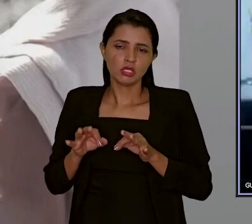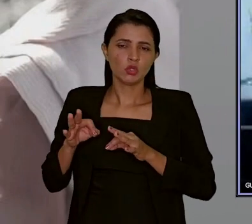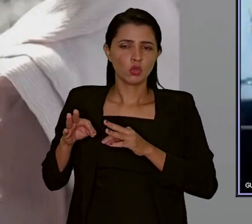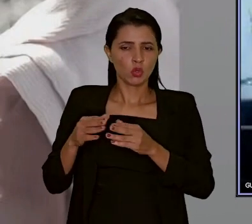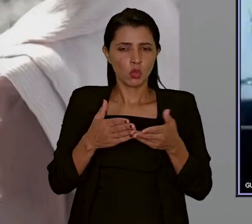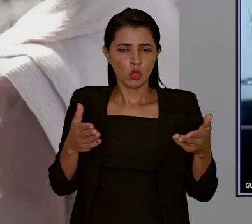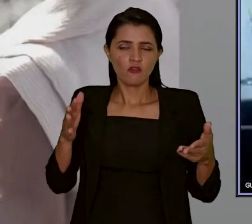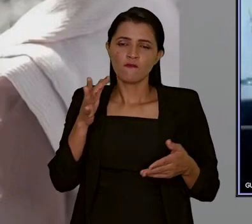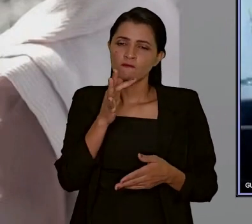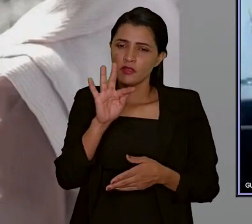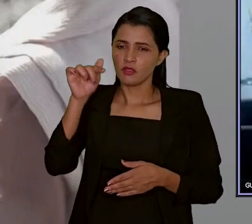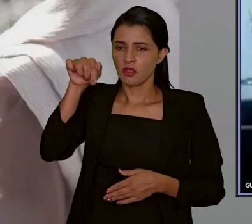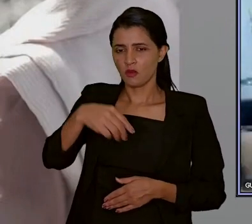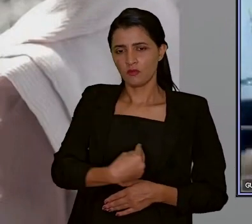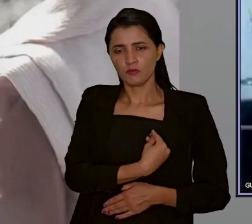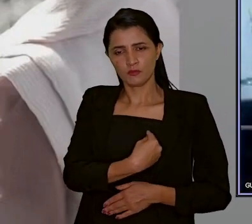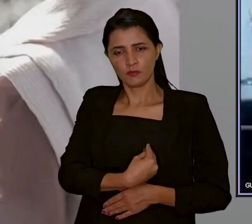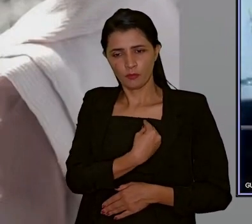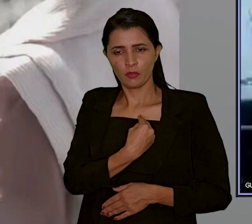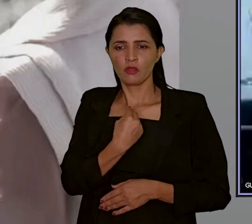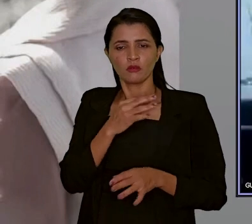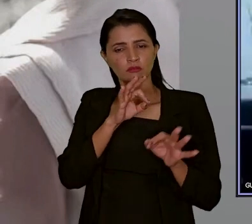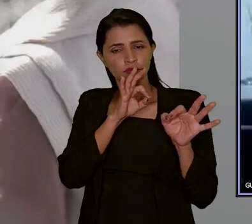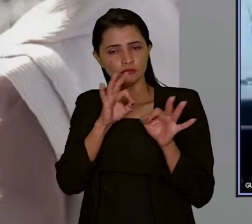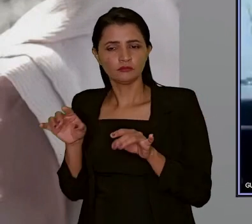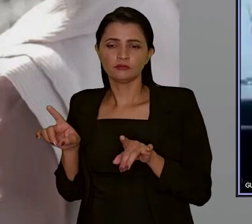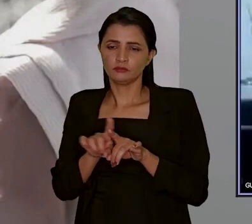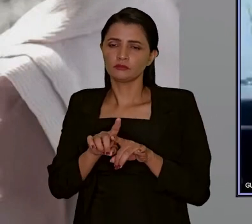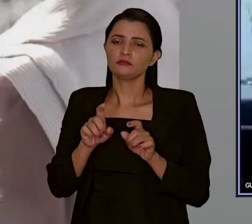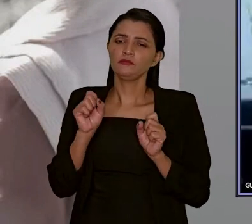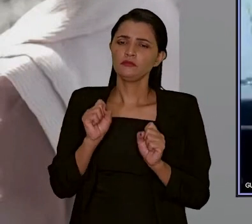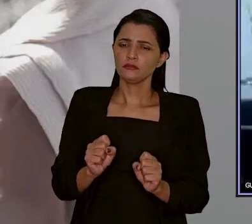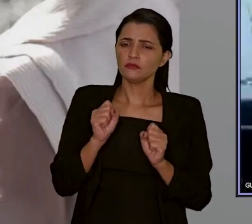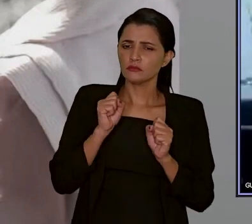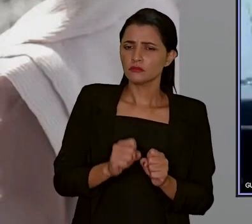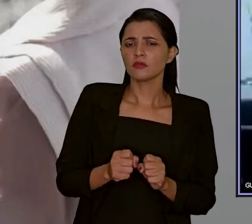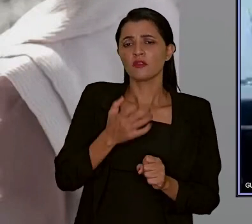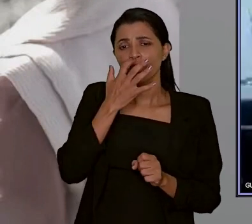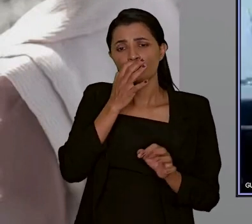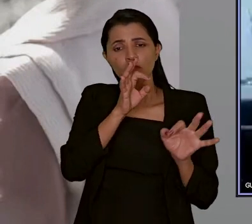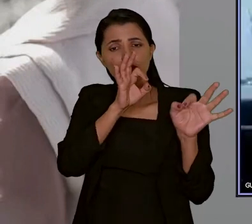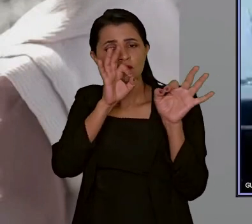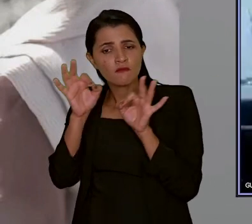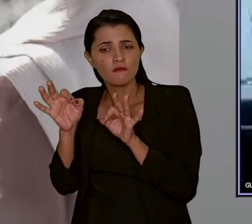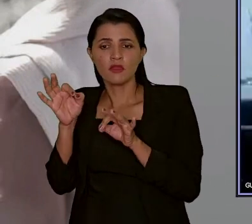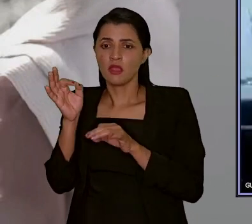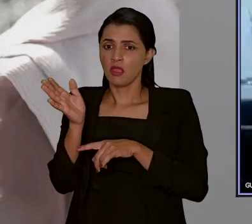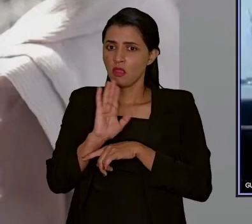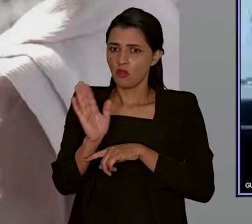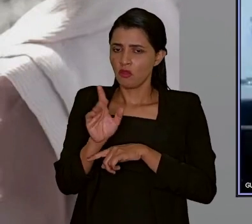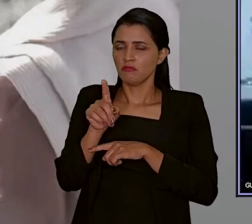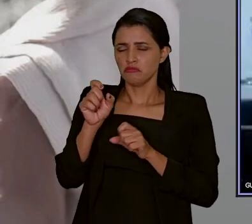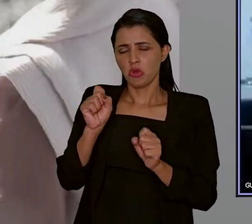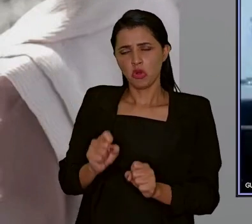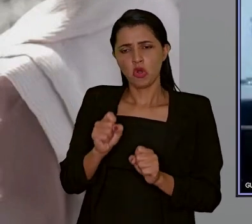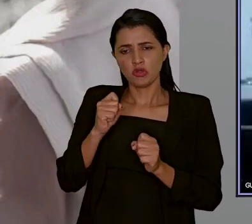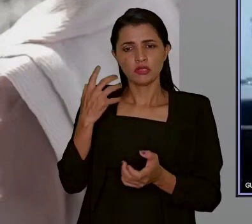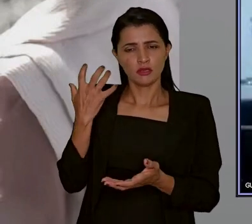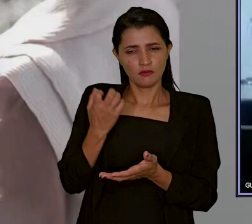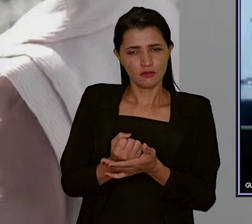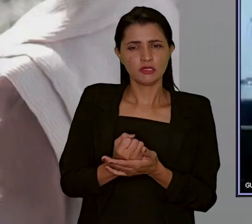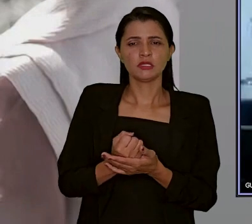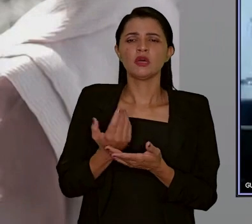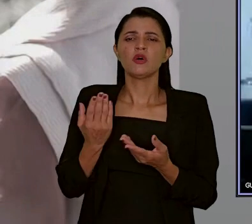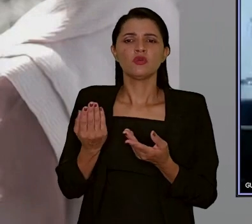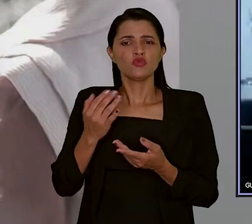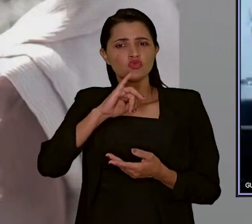estão aqui não só nos acompanhando, mas depois poderão assistir, inclusive, a gravação, o vídeo gravado, a usarem e